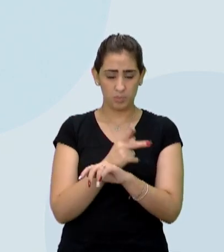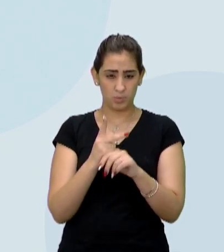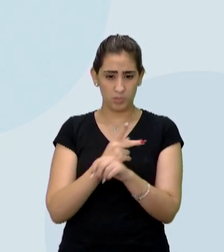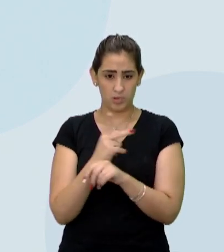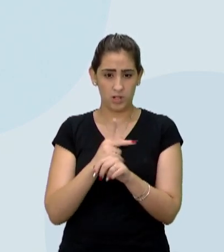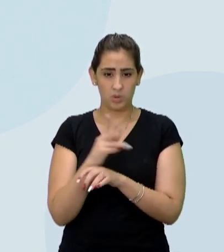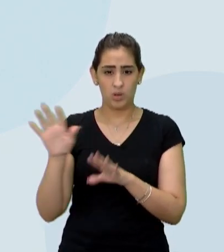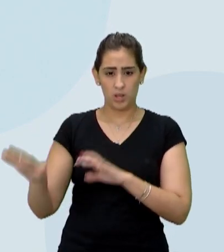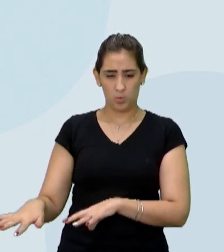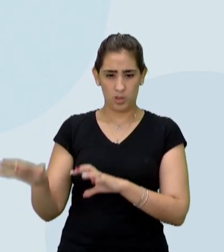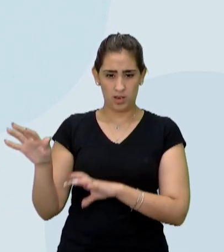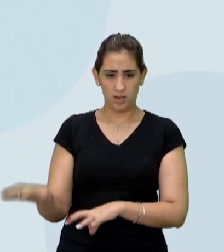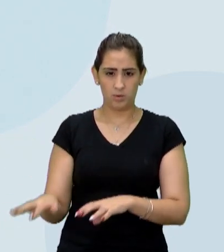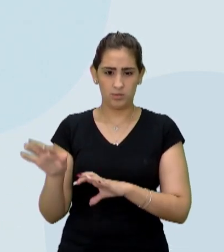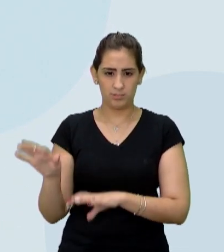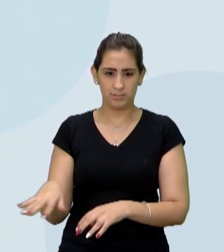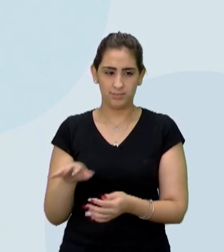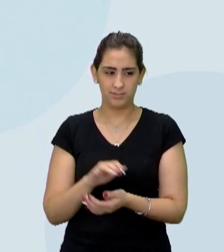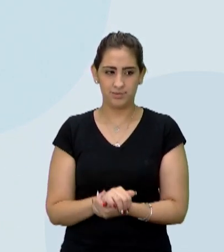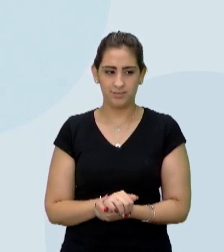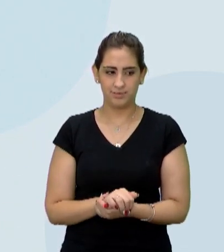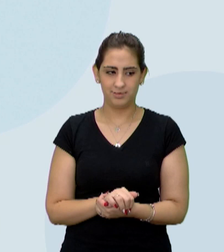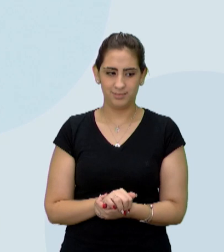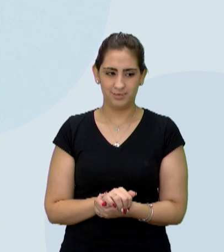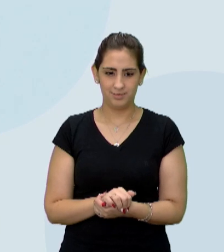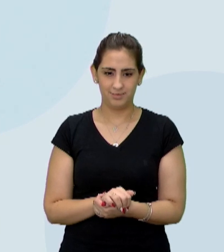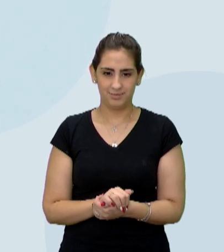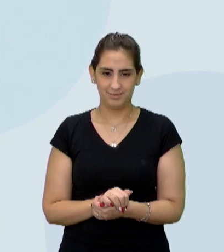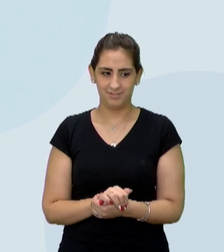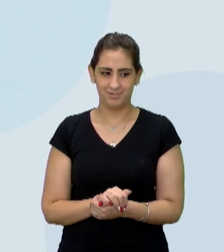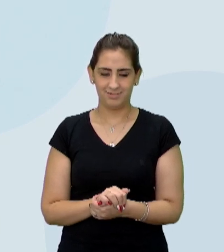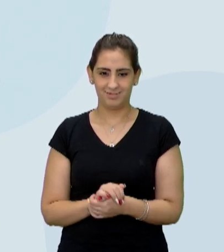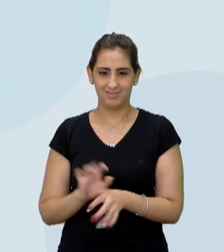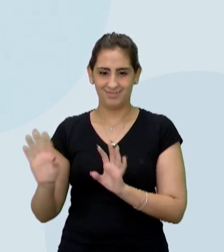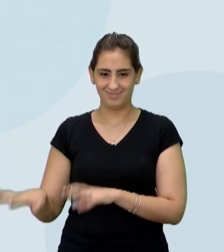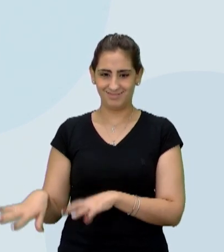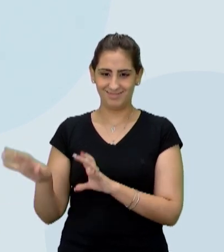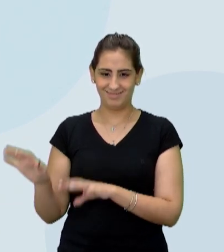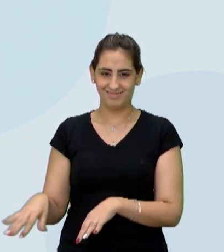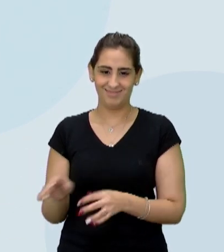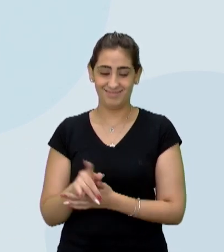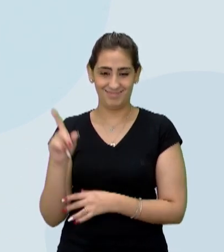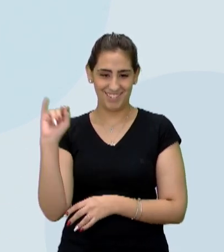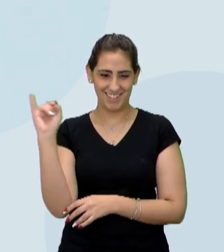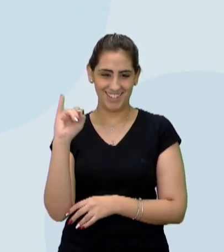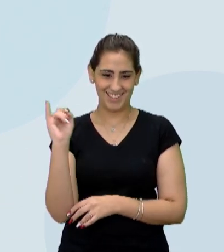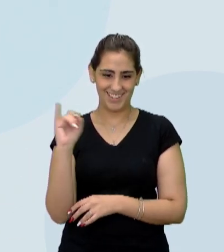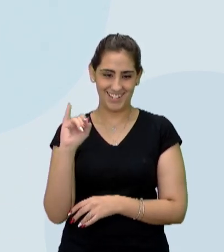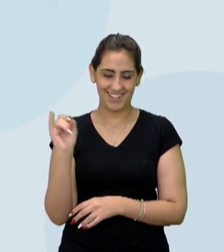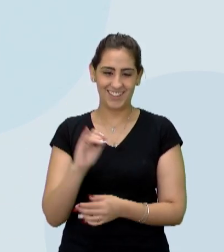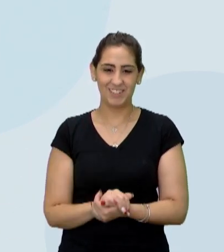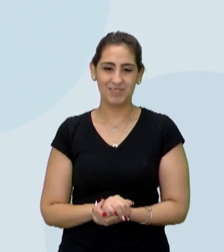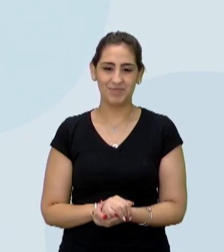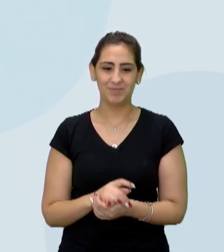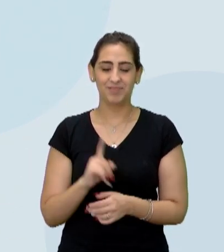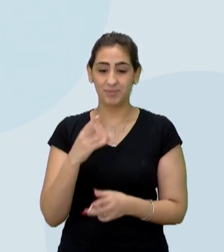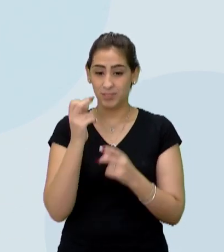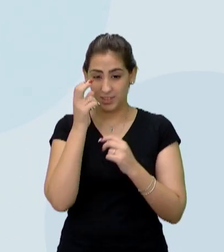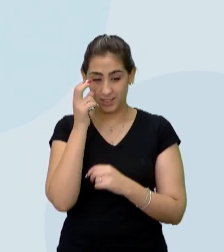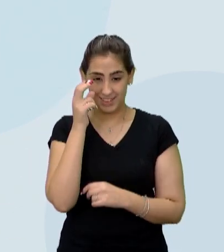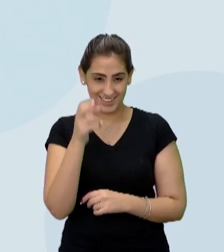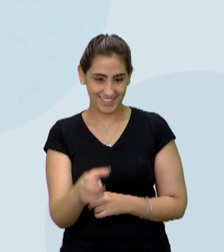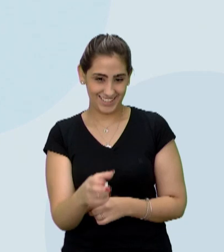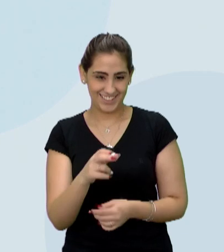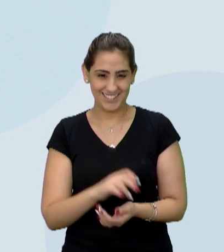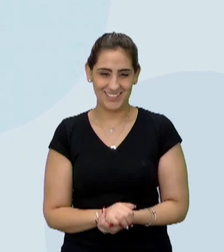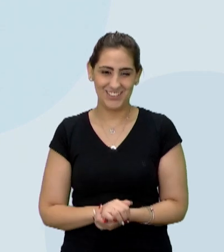Reino Unido, né? Tá aqui o Reino Unido e a Itália, né? E é muito interessante, né? Porque